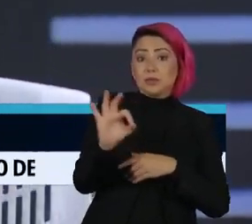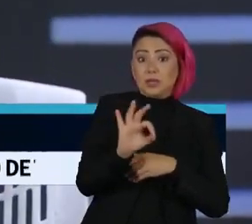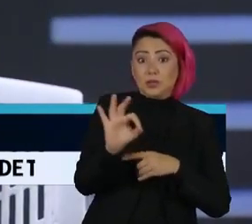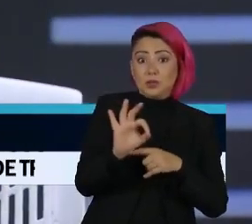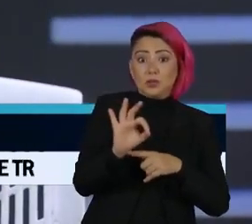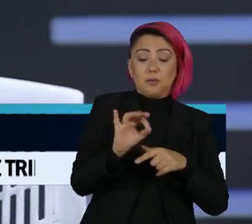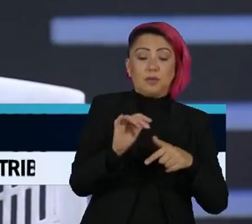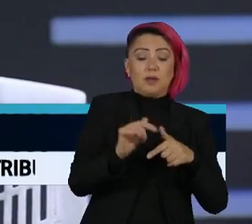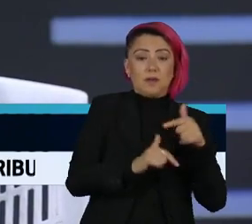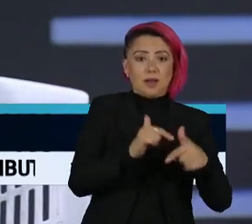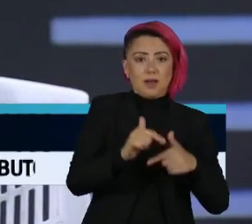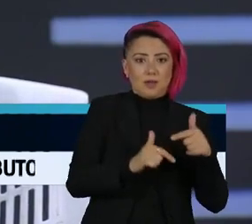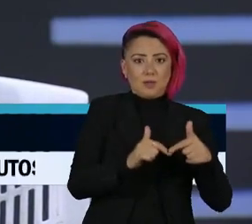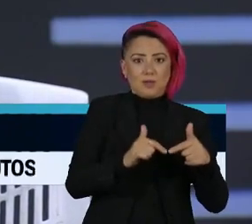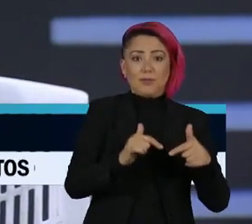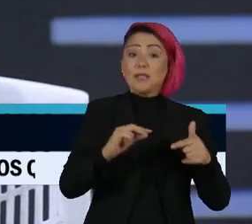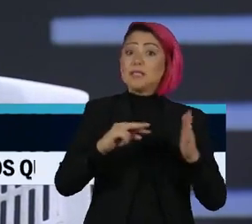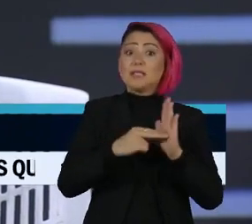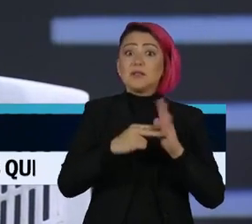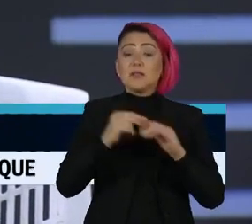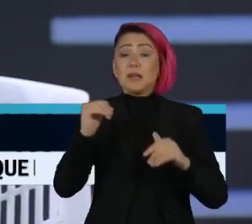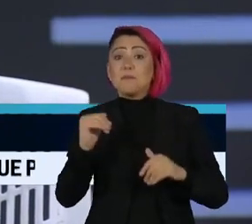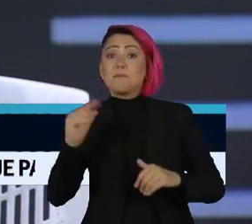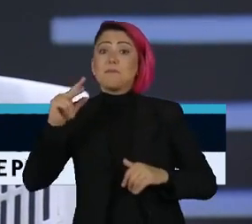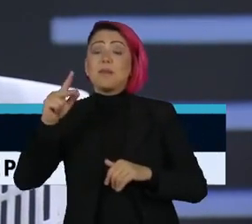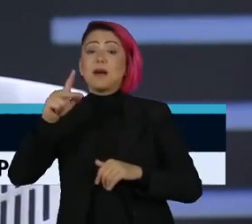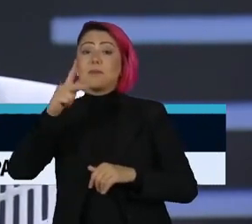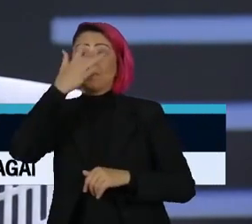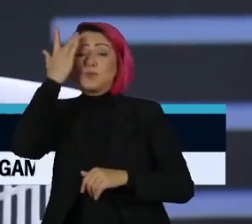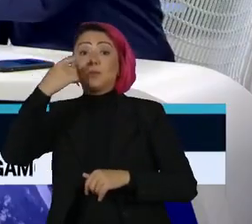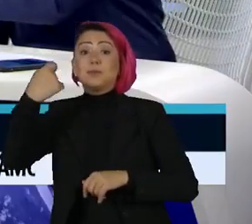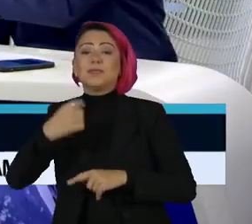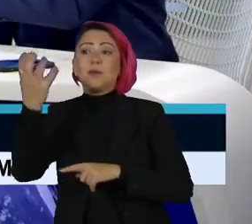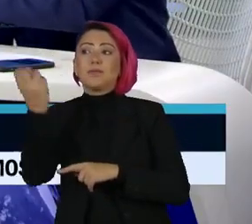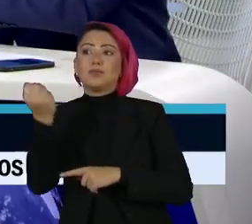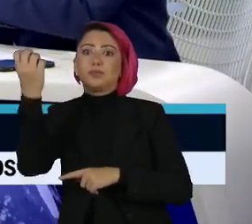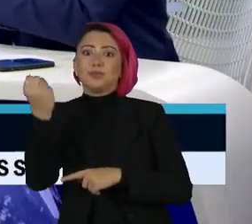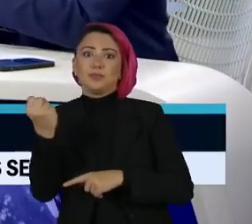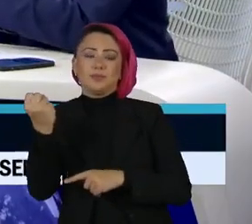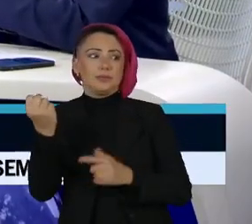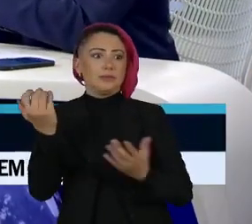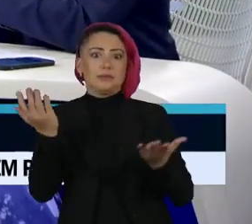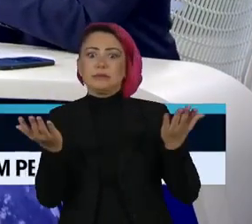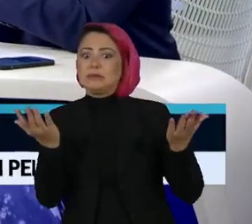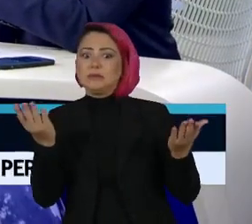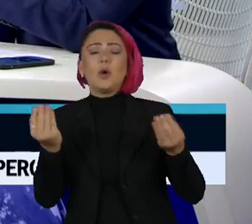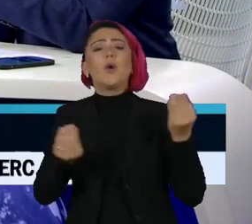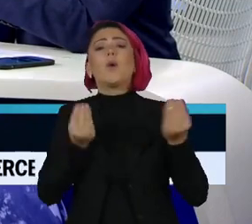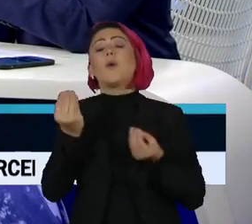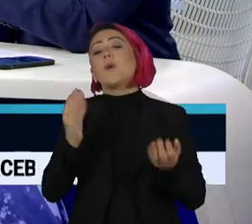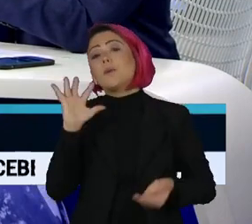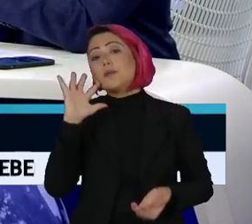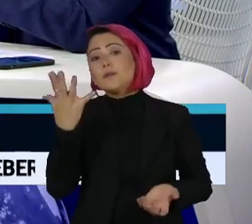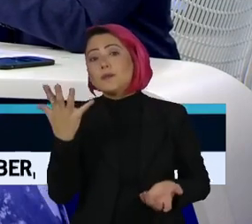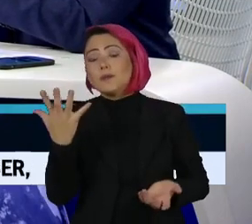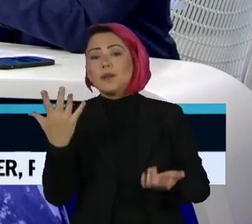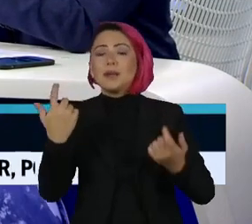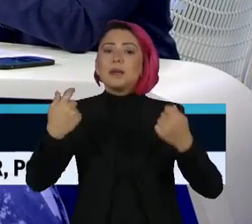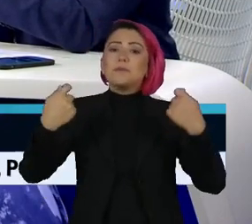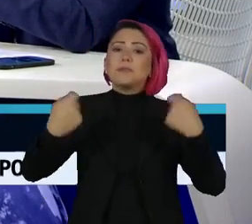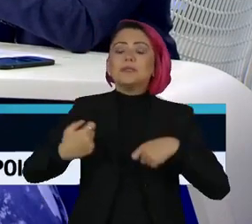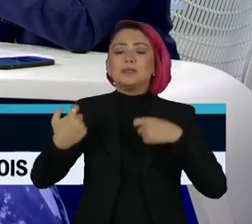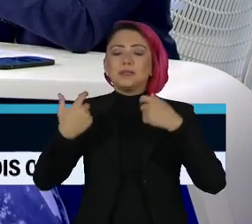trabalhando e mais gente dependendo do auxílio Previdenciário você pergunta qual é a saída a gente precisa revisões